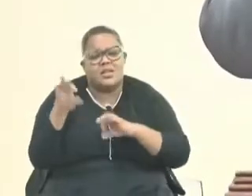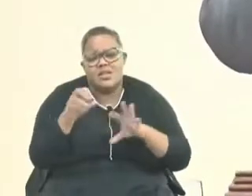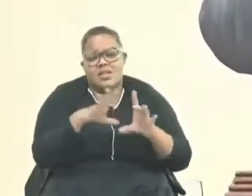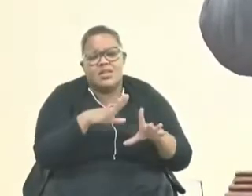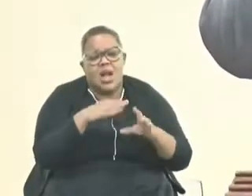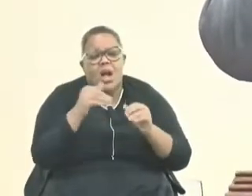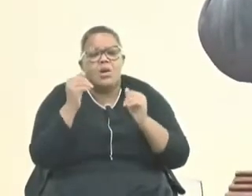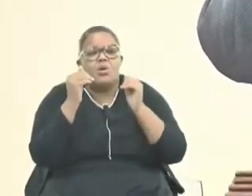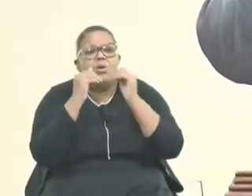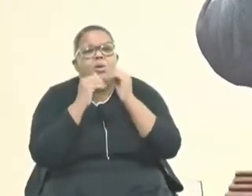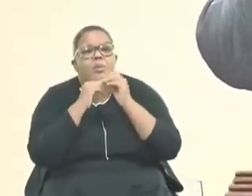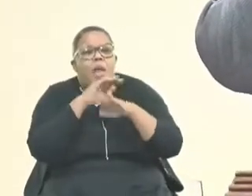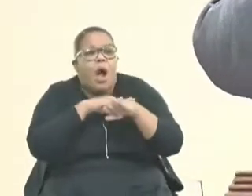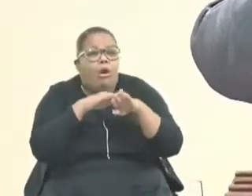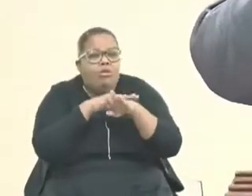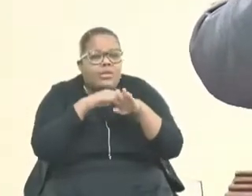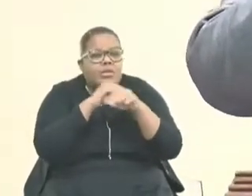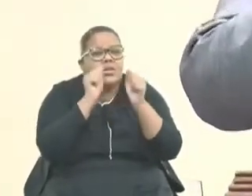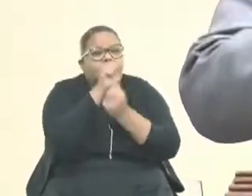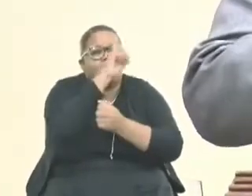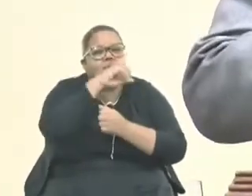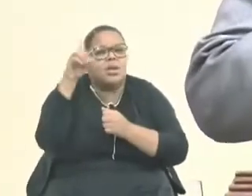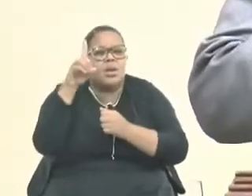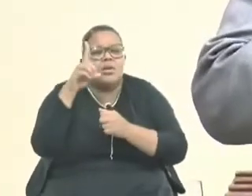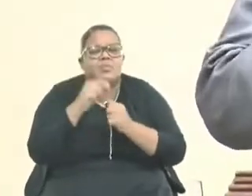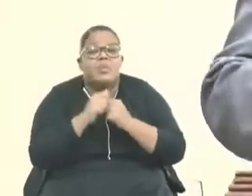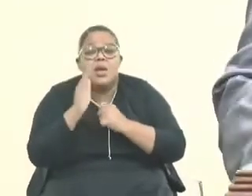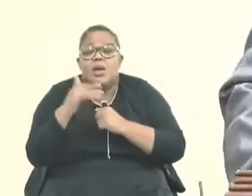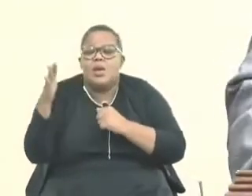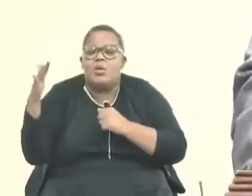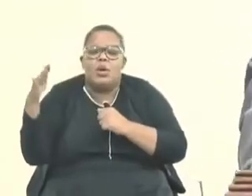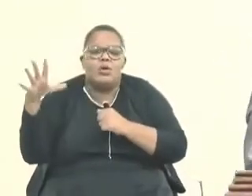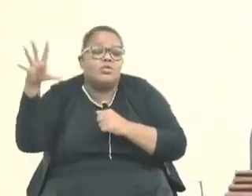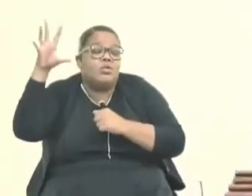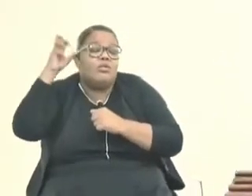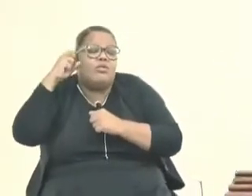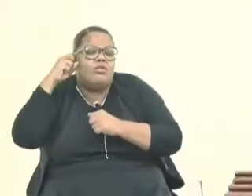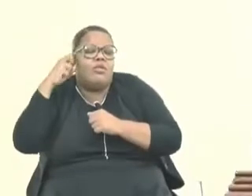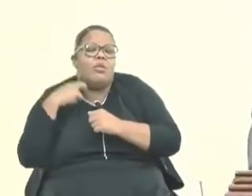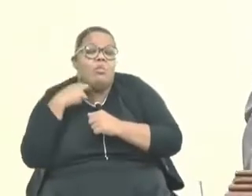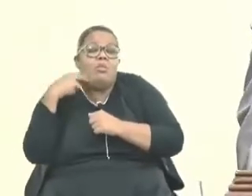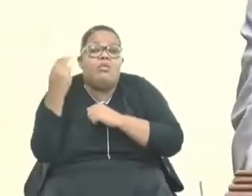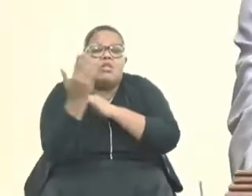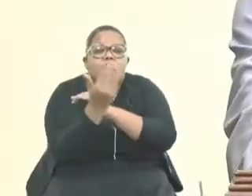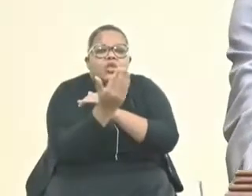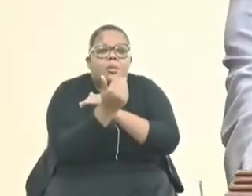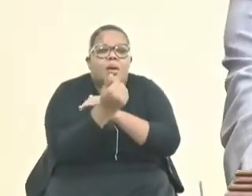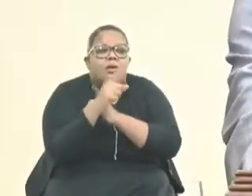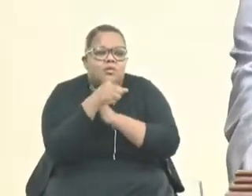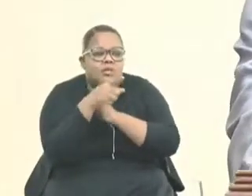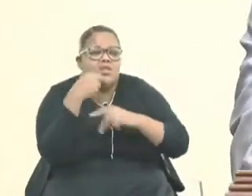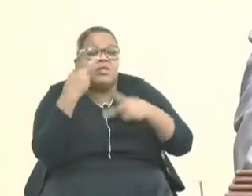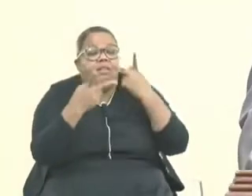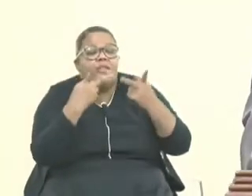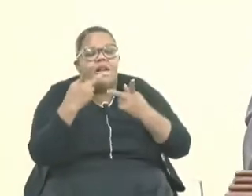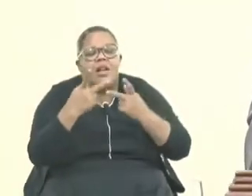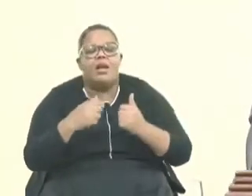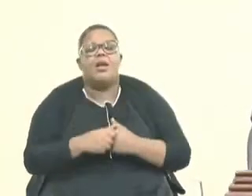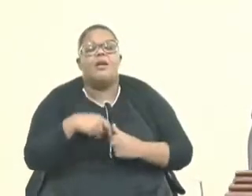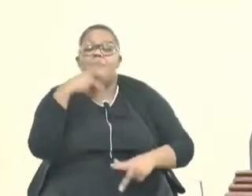Deus e quando a voz te chamar diga fala Senhor porque o teu servo